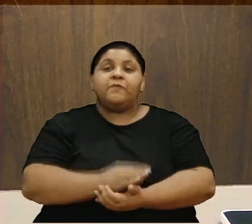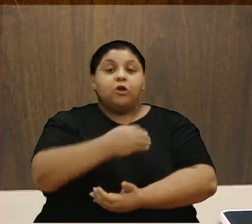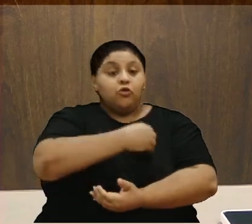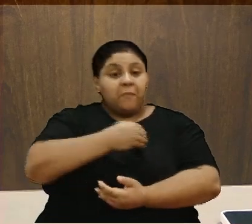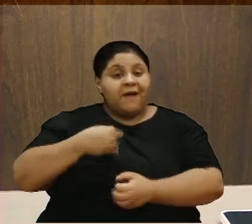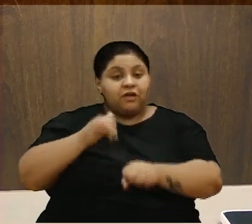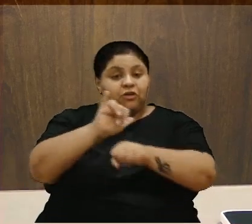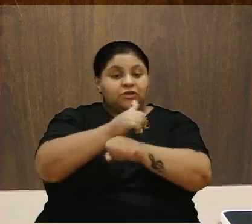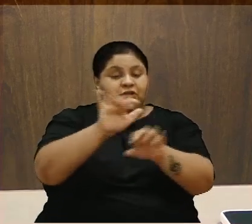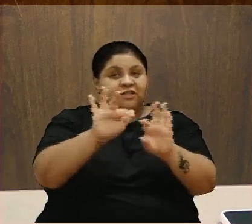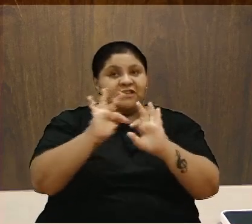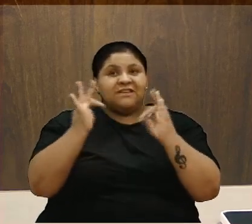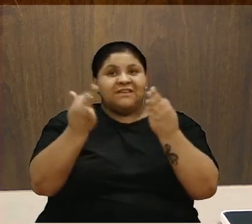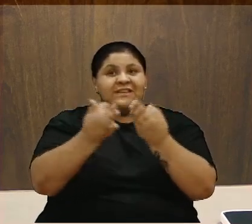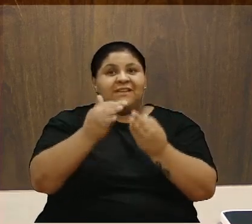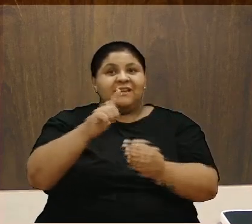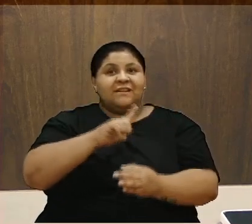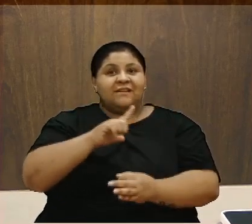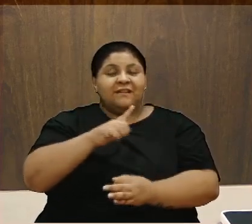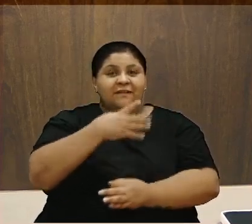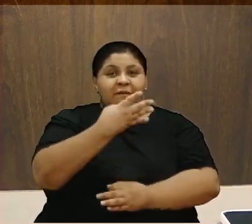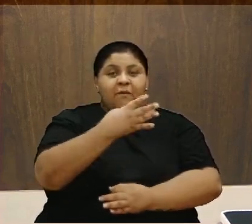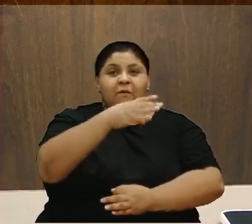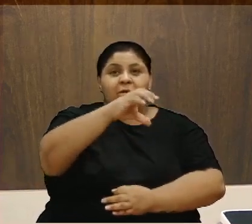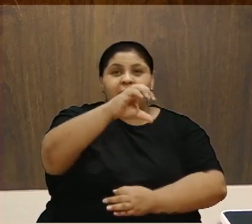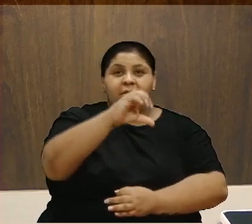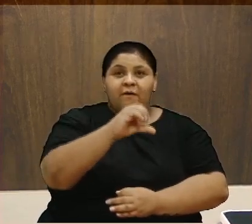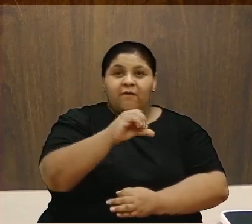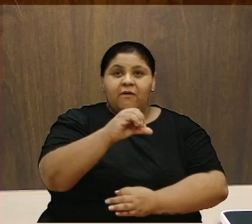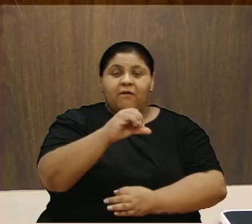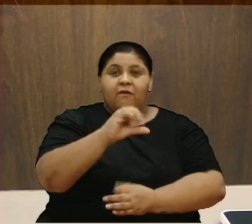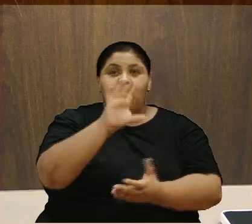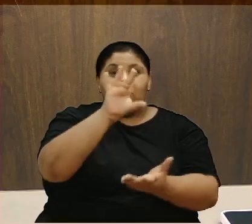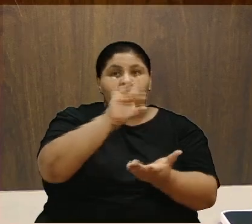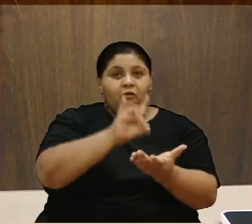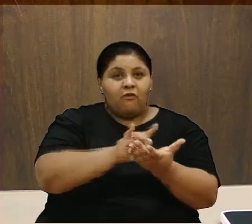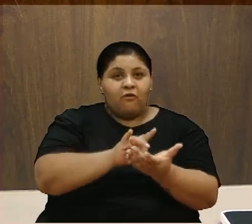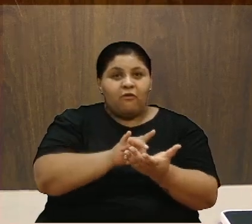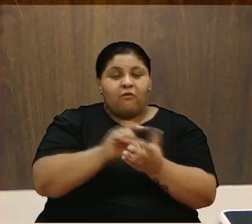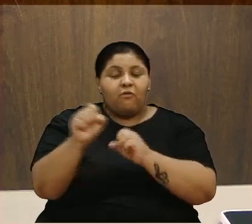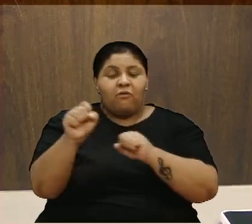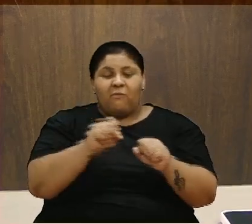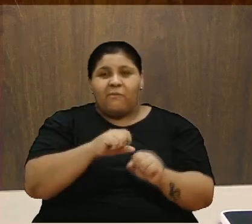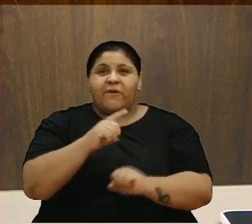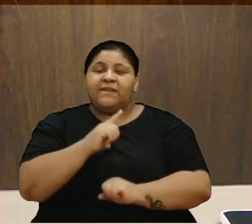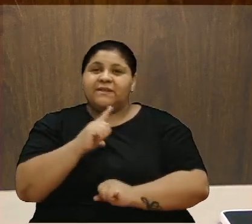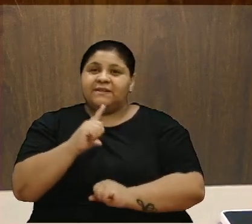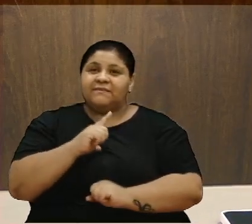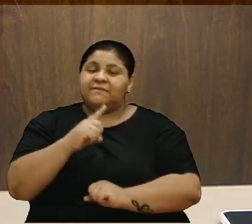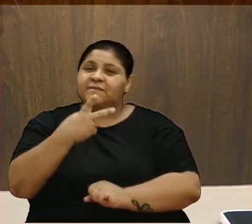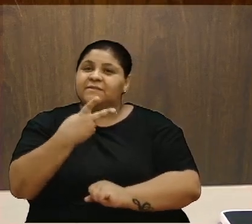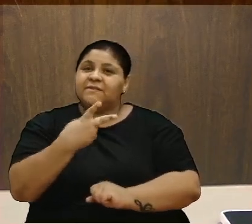família, a gente tem 49 habilitados. Nós poderíamos ter